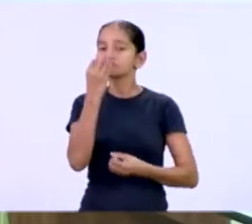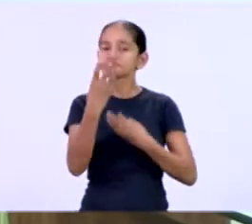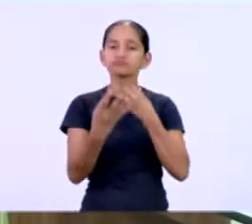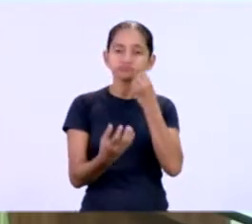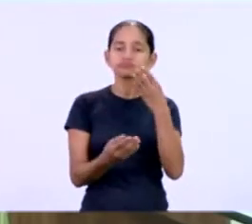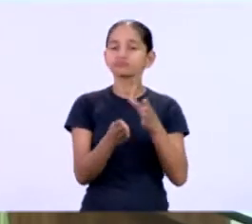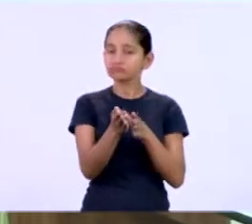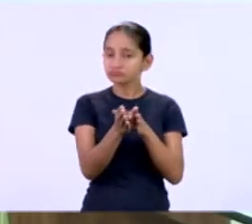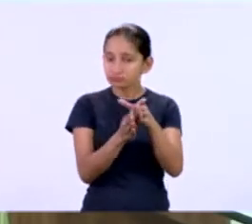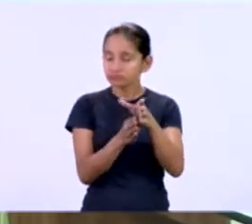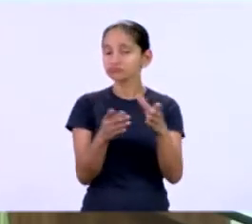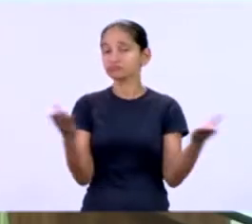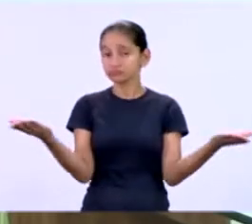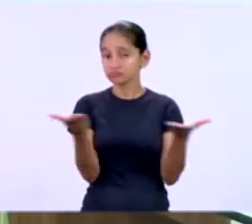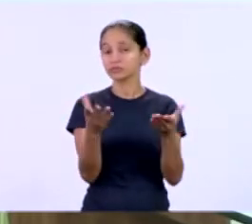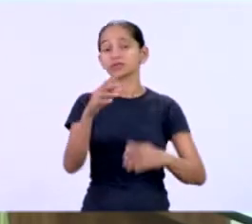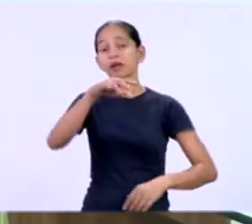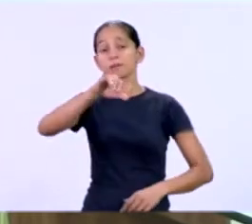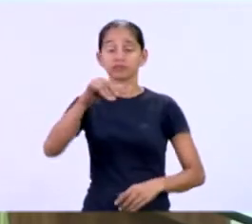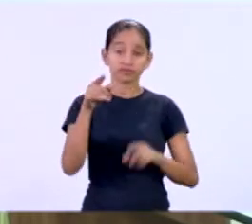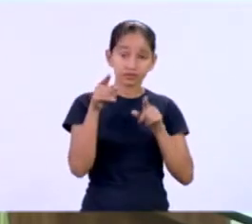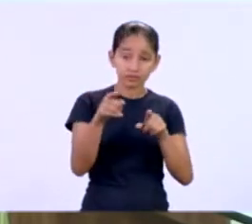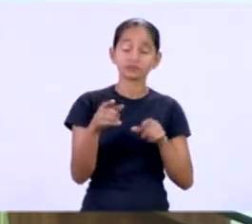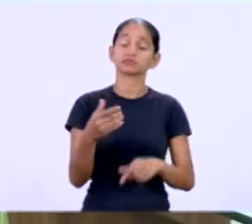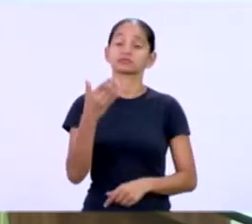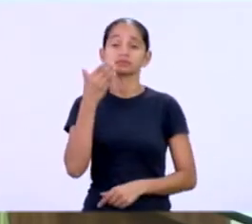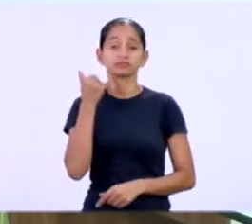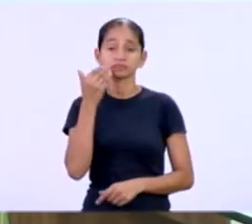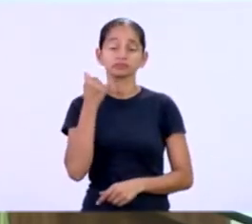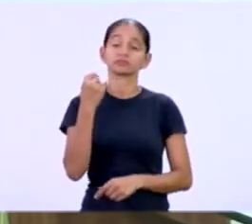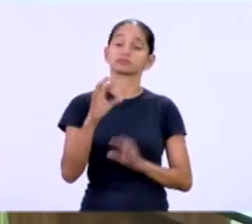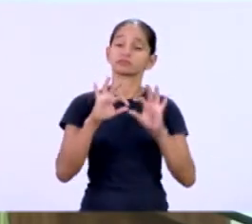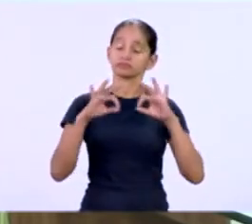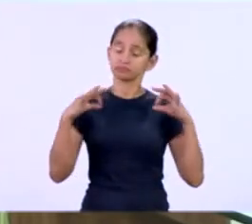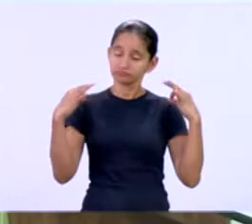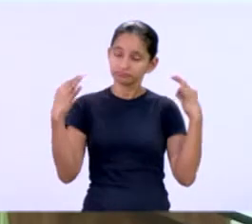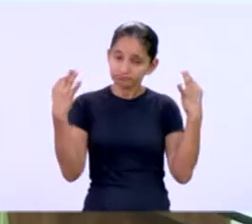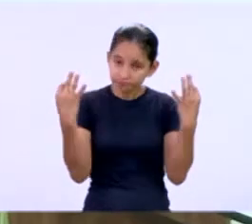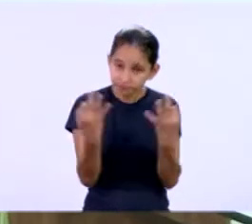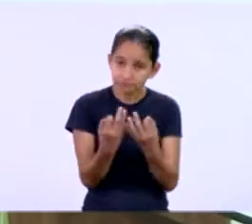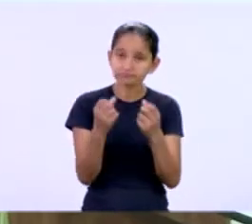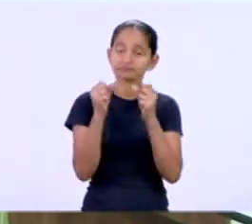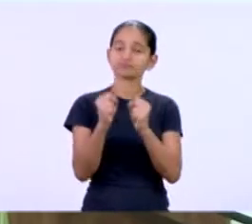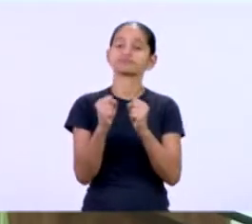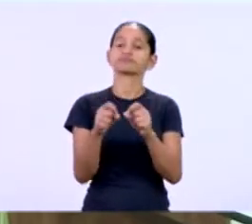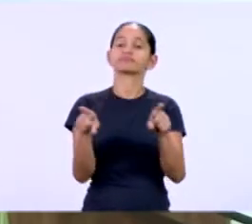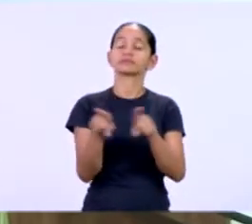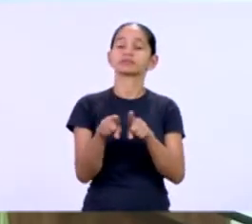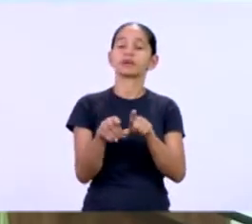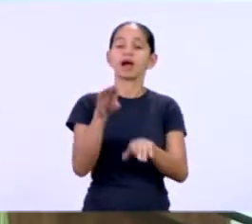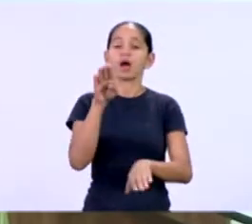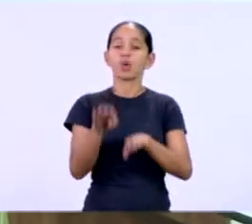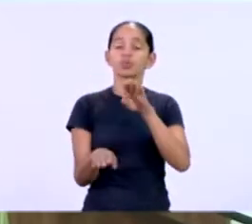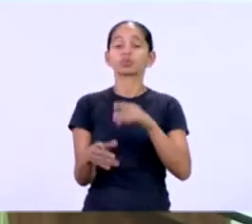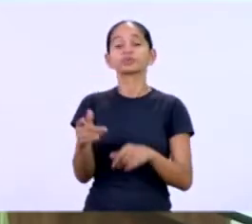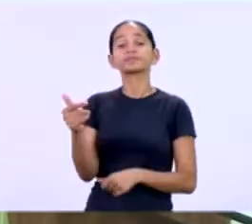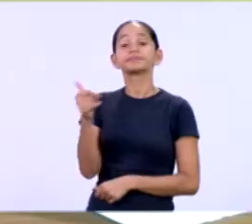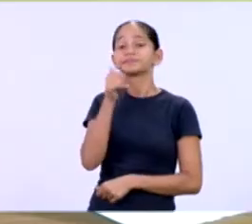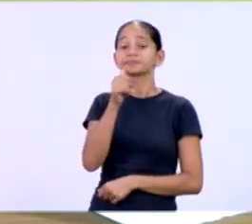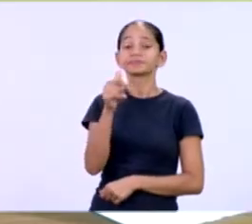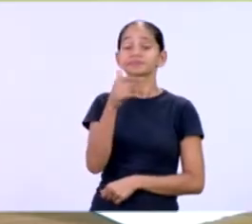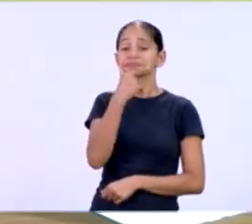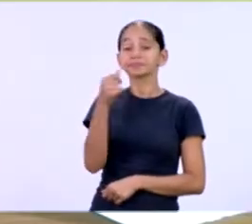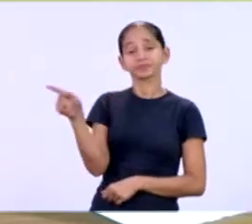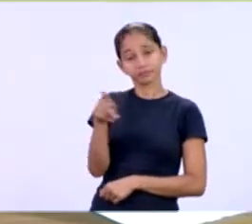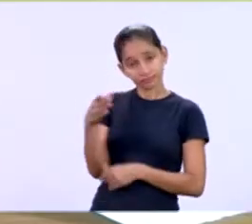de conhecimento de planejamento financeiro que vocês podem estar aplicando na própria família de vocês, nas suas próprias finanças pessoais, não é mesmo, professor Samuel? Isso